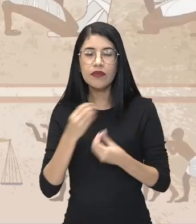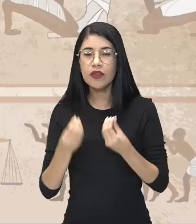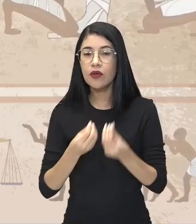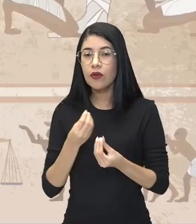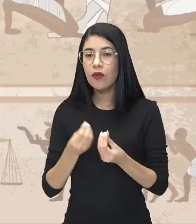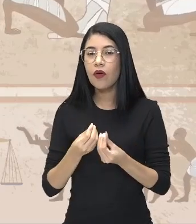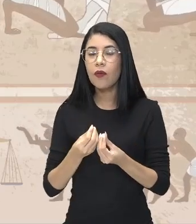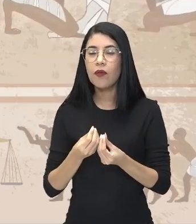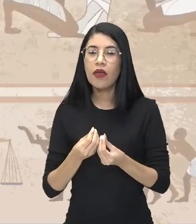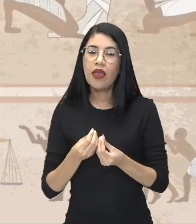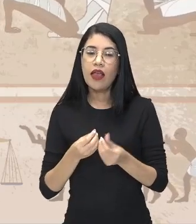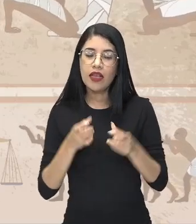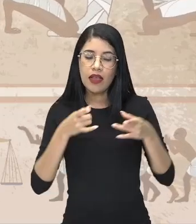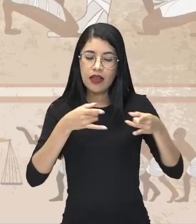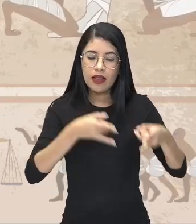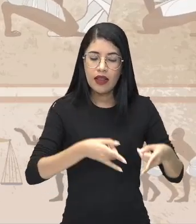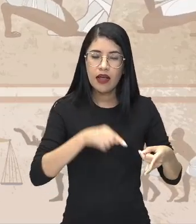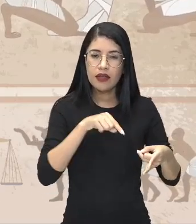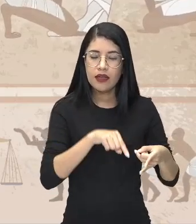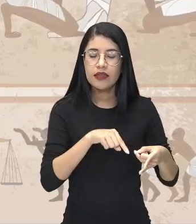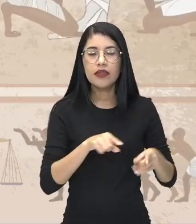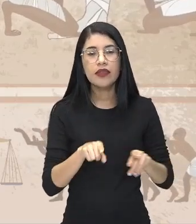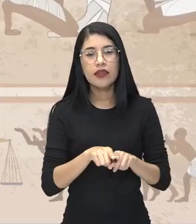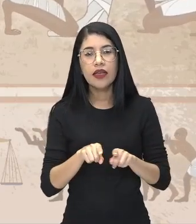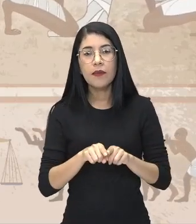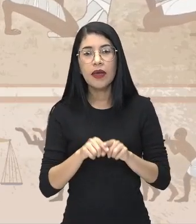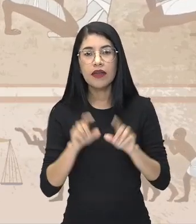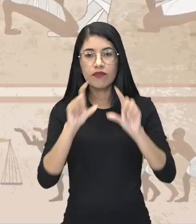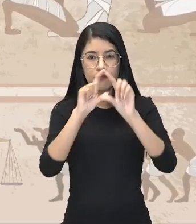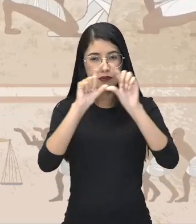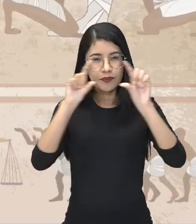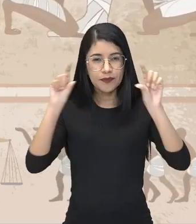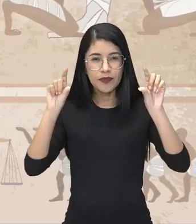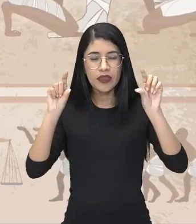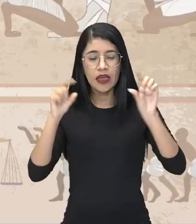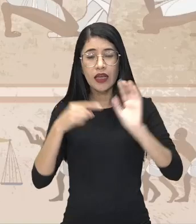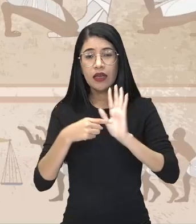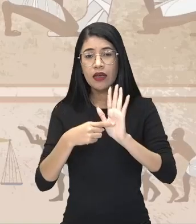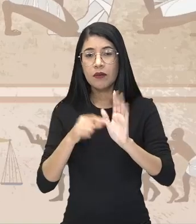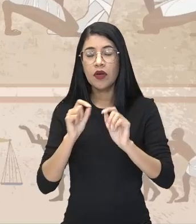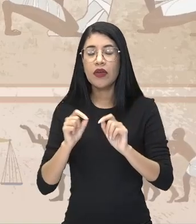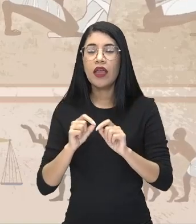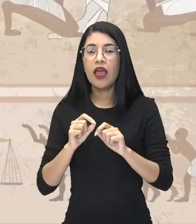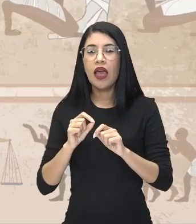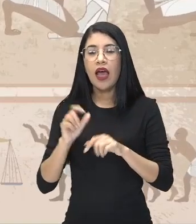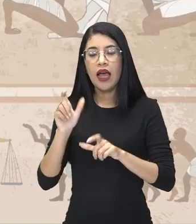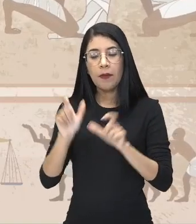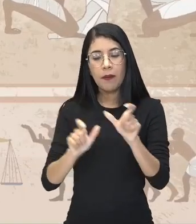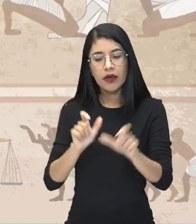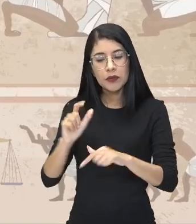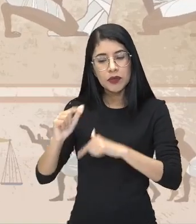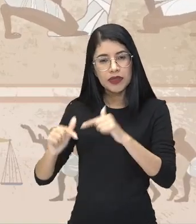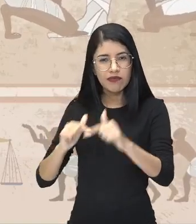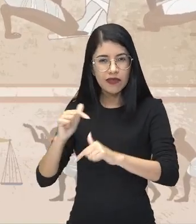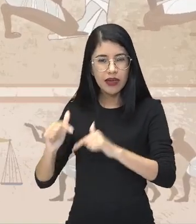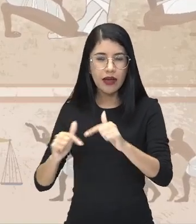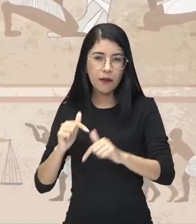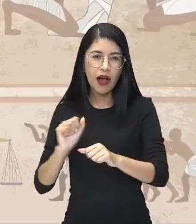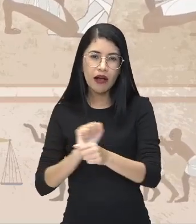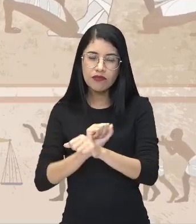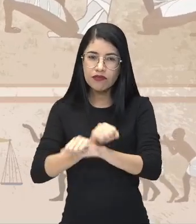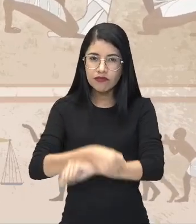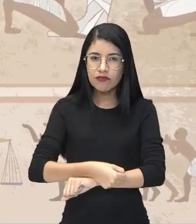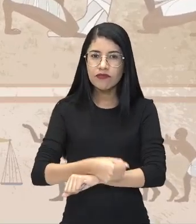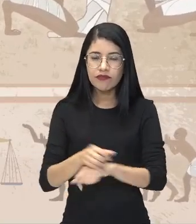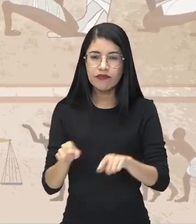essa mumificação, ou então, na parte superior, demonstra os servos, né? Os trabalhadores, os